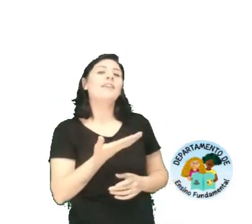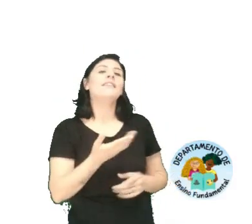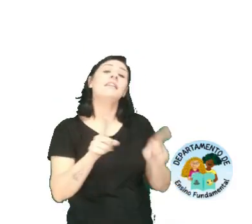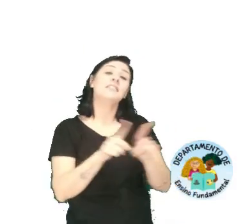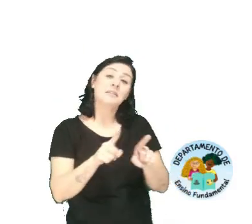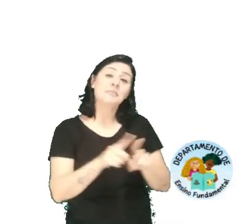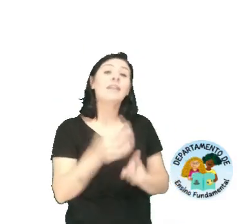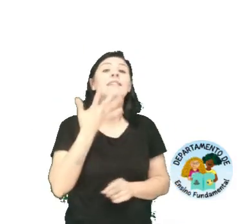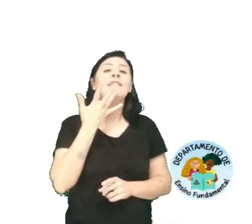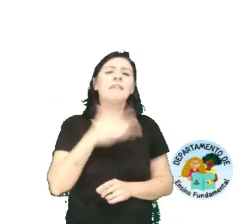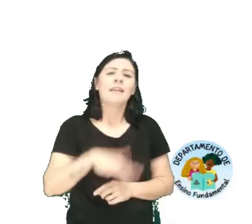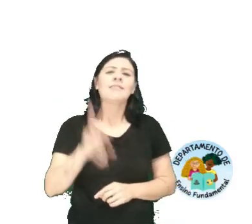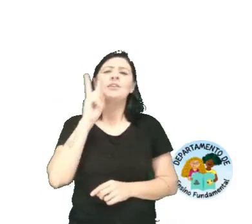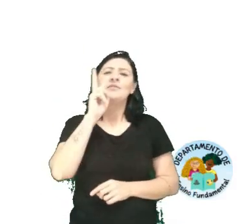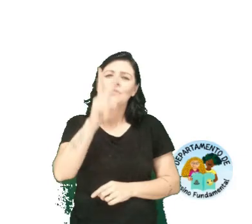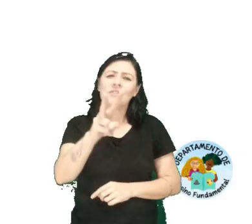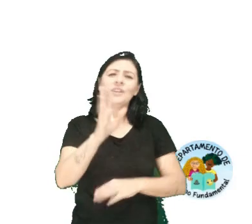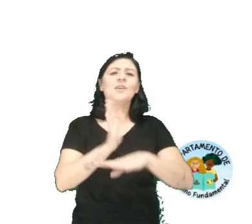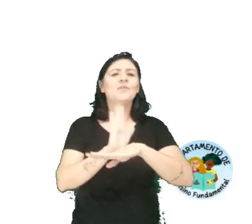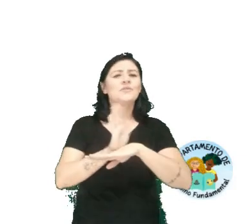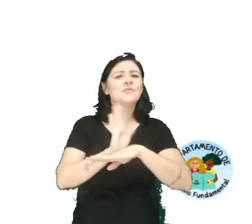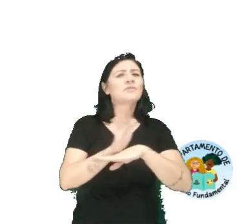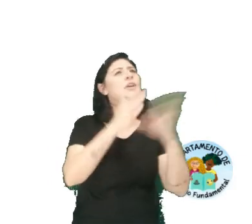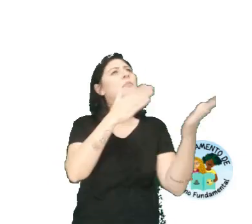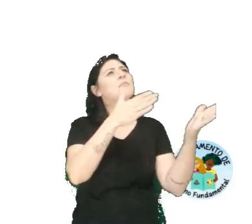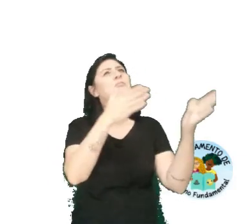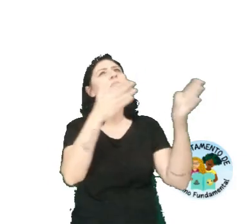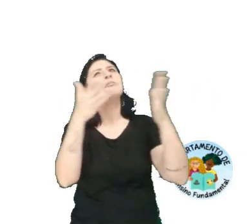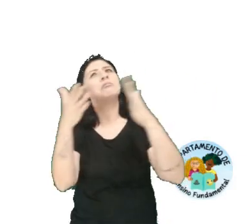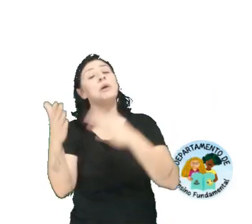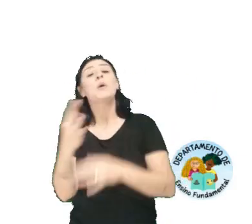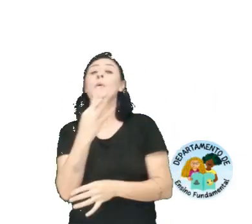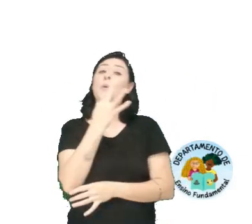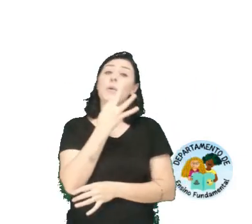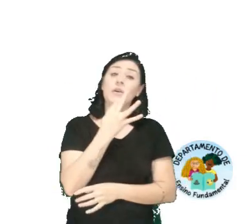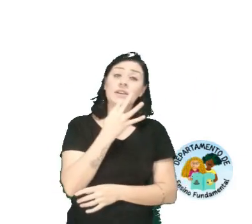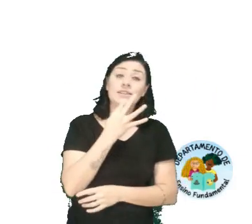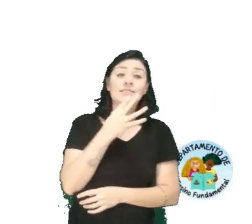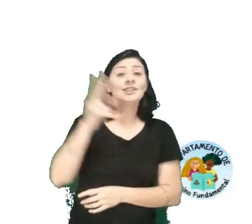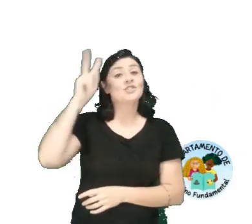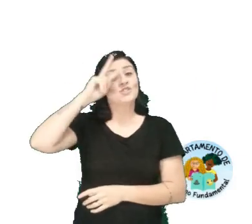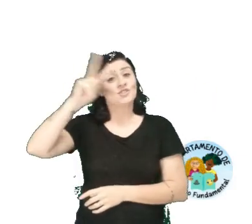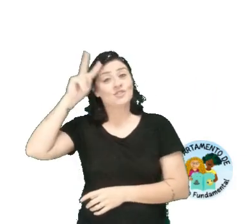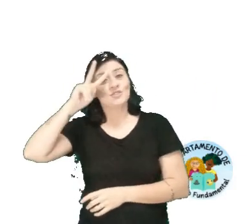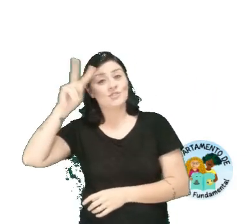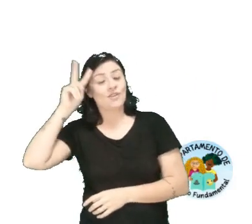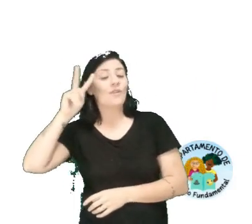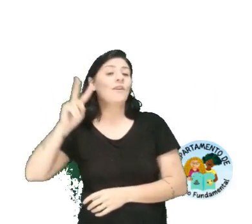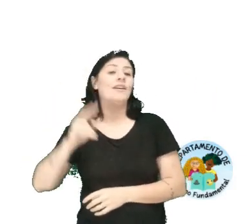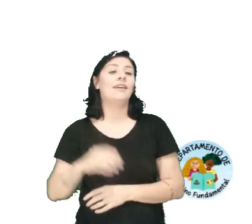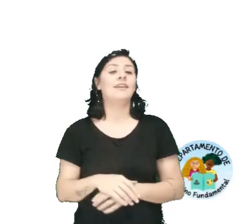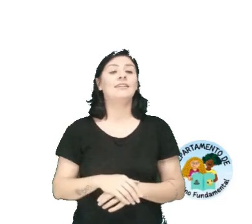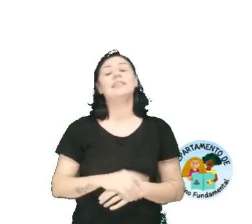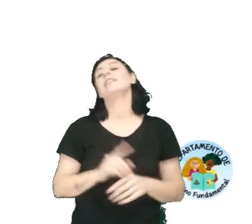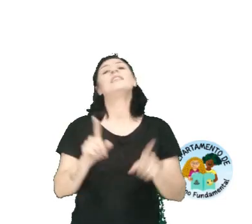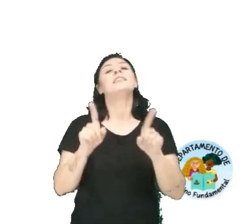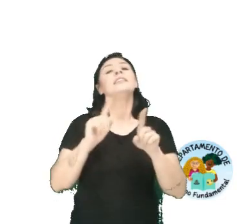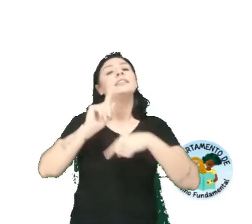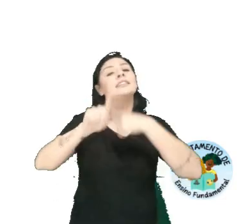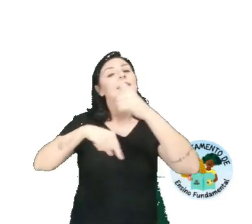as crianças puderam acompanhar esse vídeo, conheceram a história, e depois